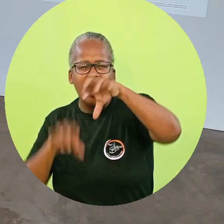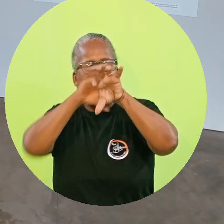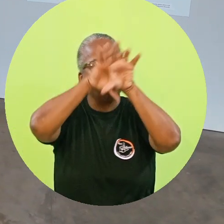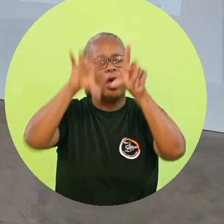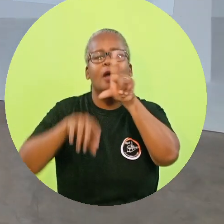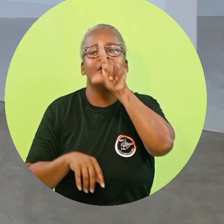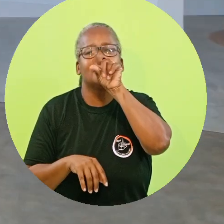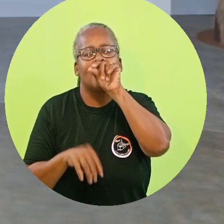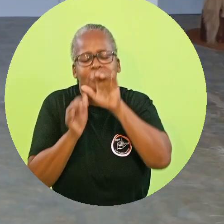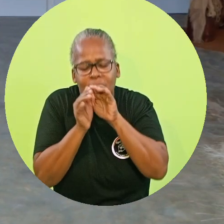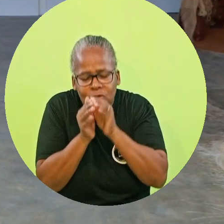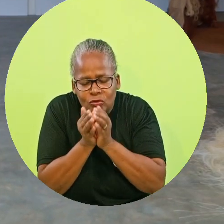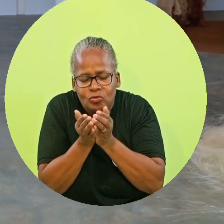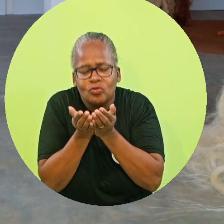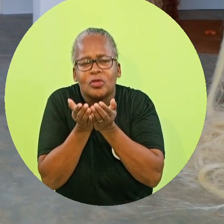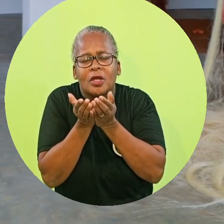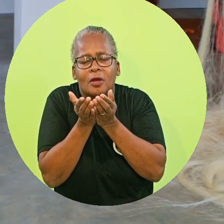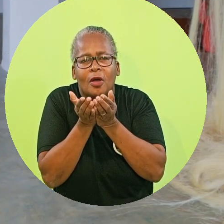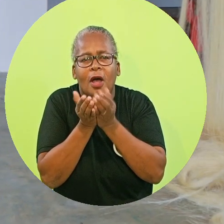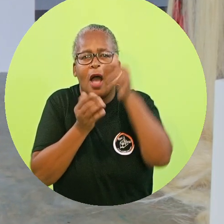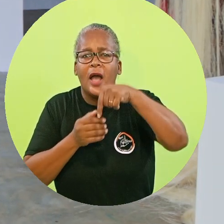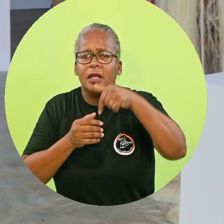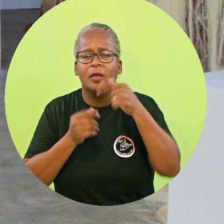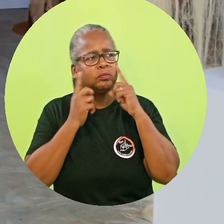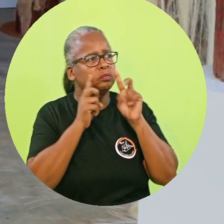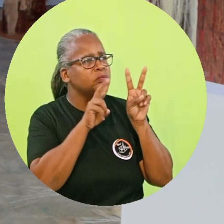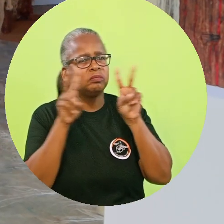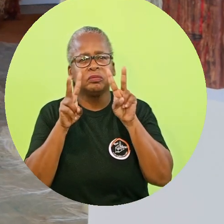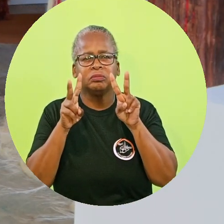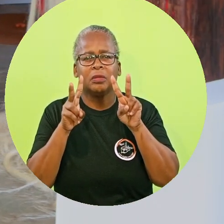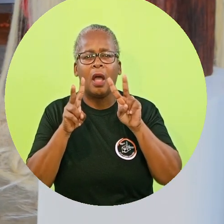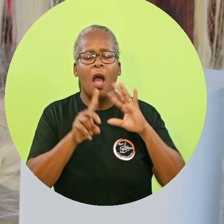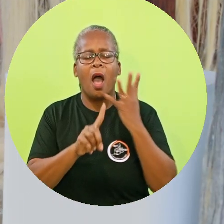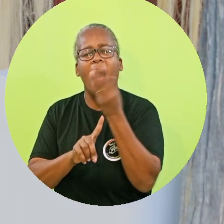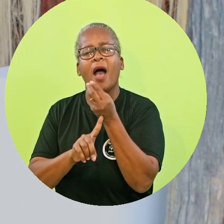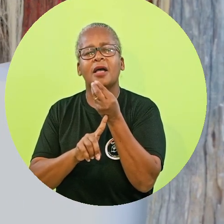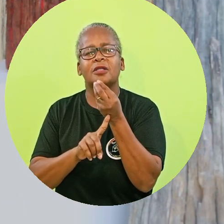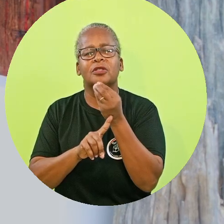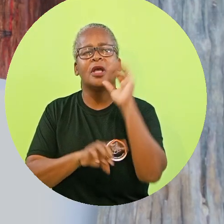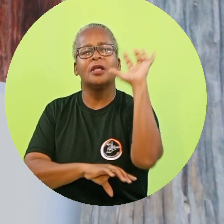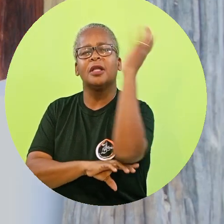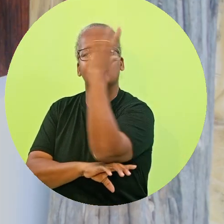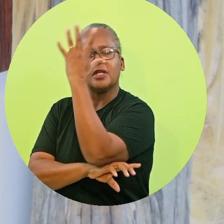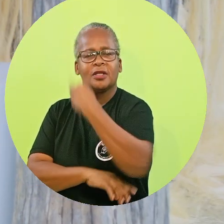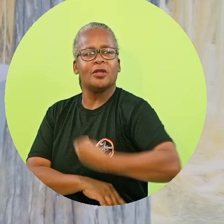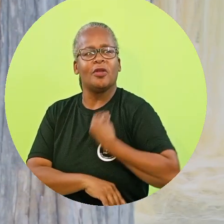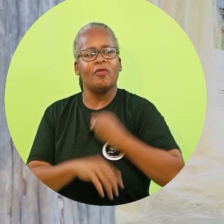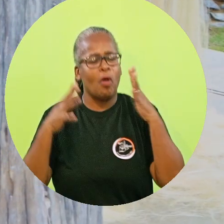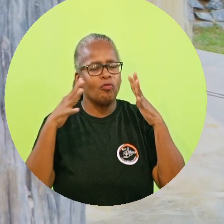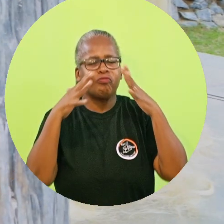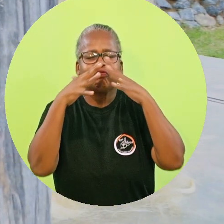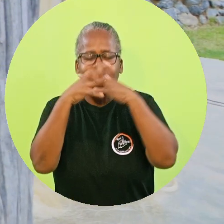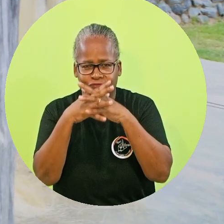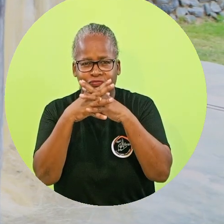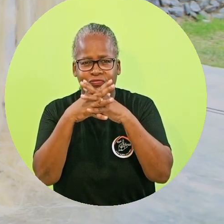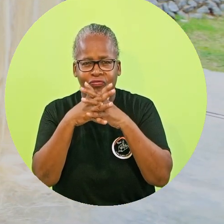pássaros fazem ninho. Nesse cenário, arte e natureza não apenas convivem, elas se entrelaçam. Uma alimenta a